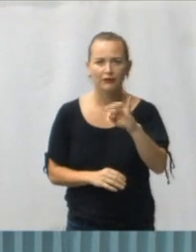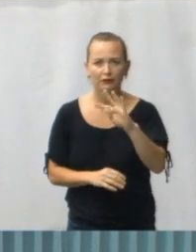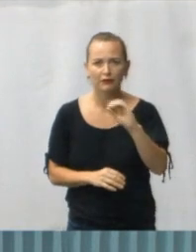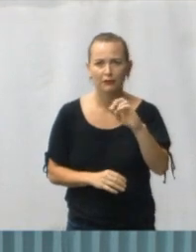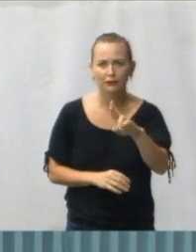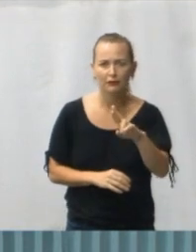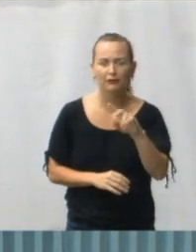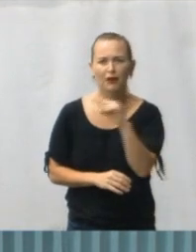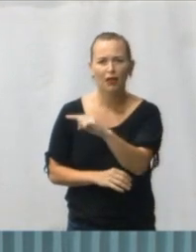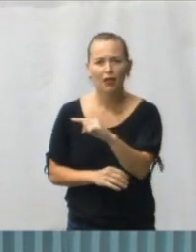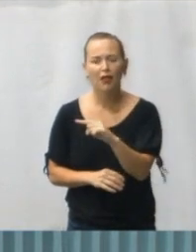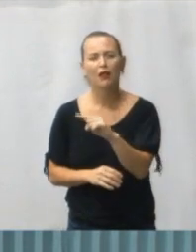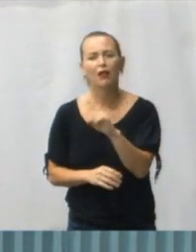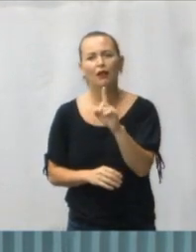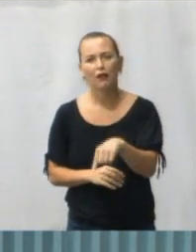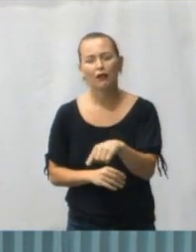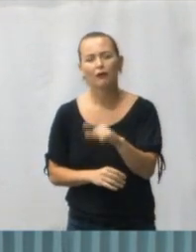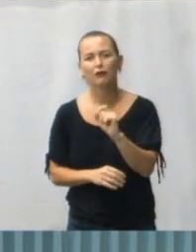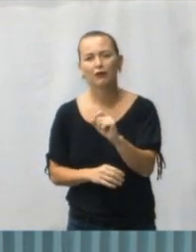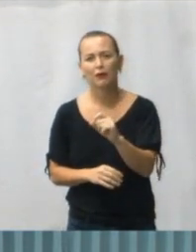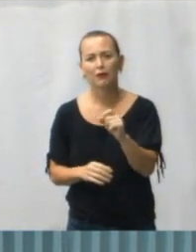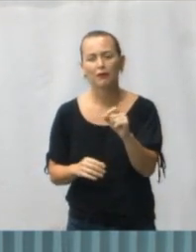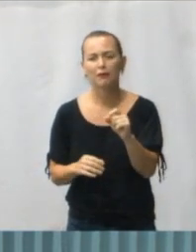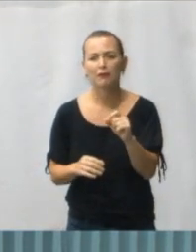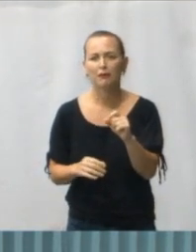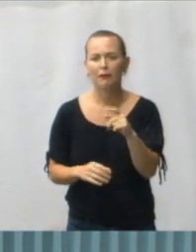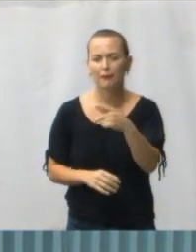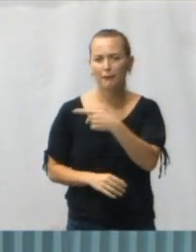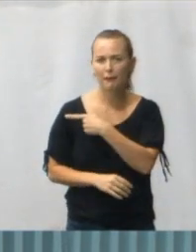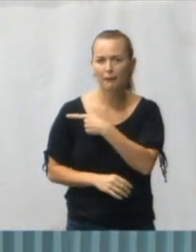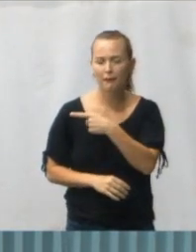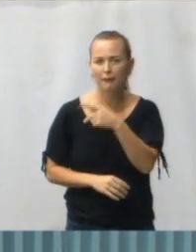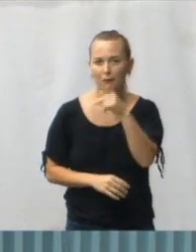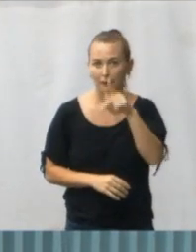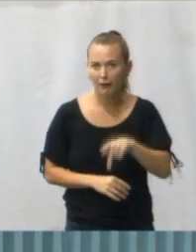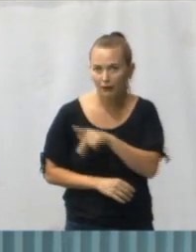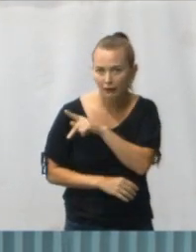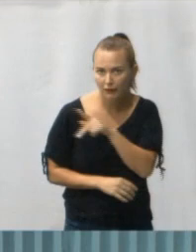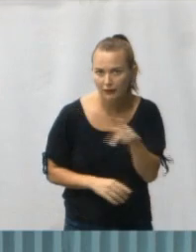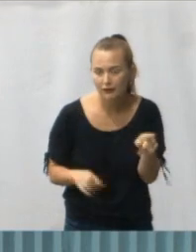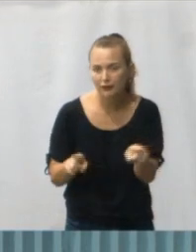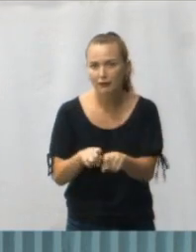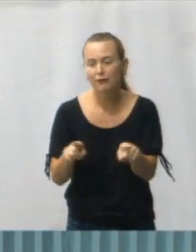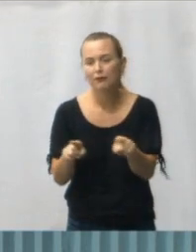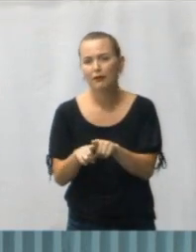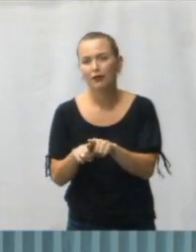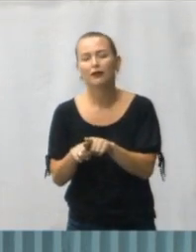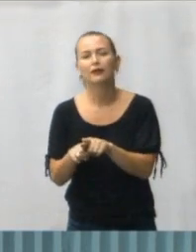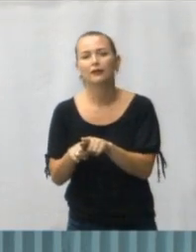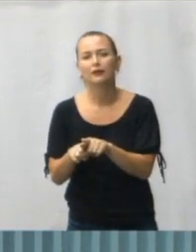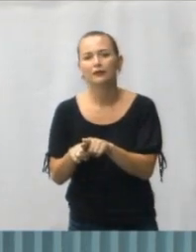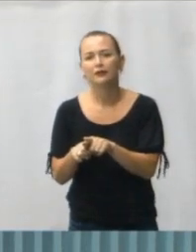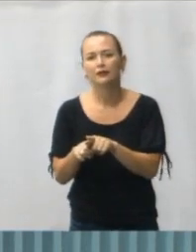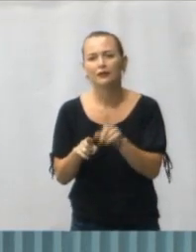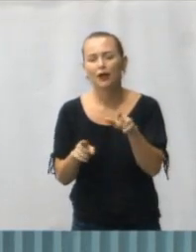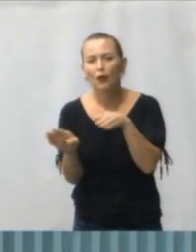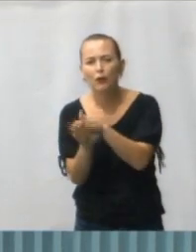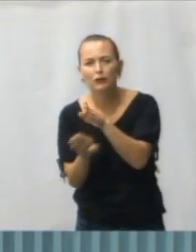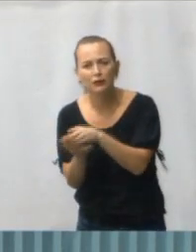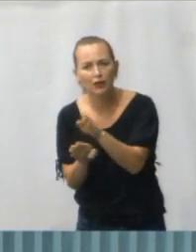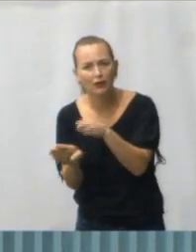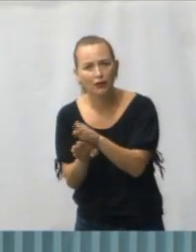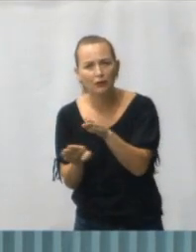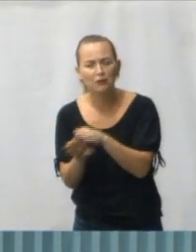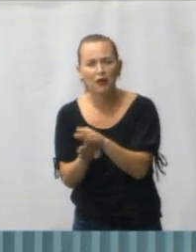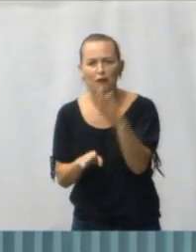também que foi. Então, eu acho que é muita responsabilidade que a gente tem num nome que é conhecido no estado, na nossa cidade, em Jardim